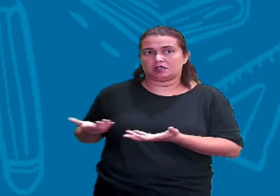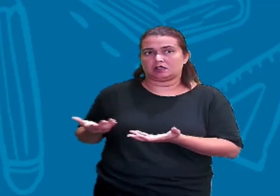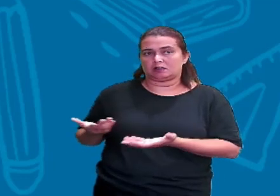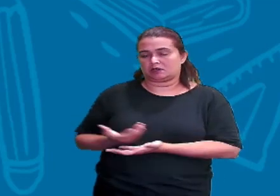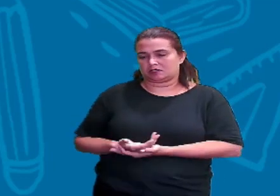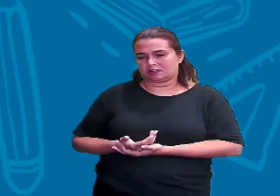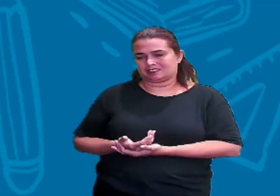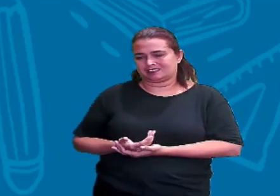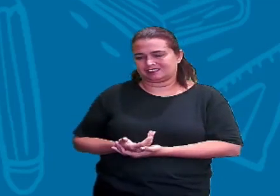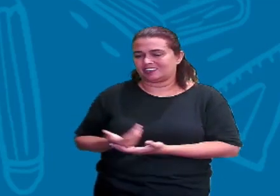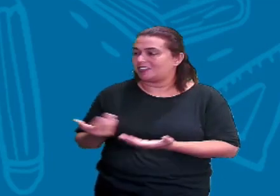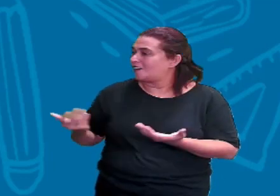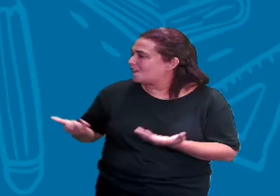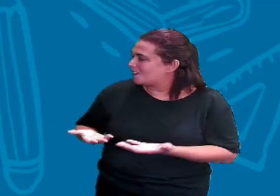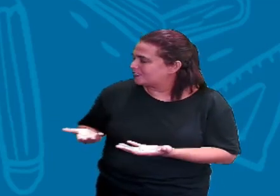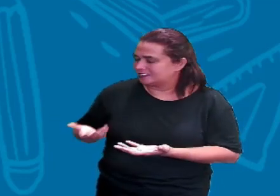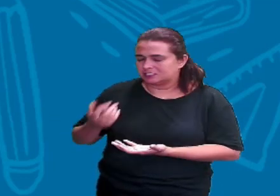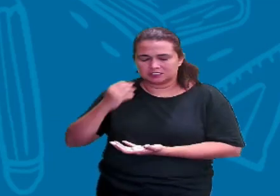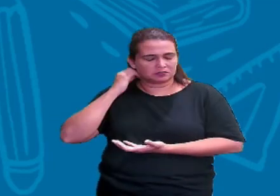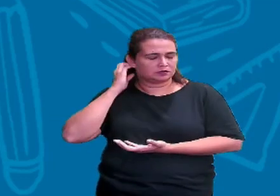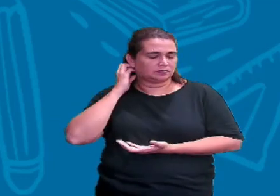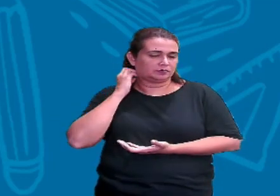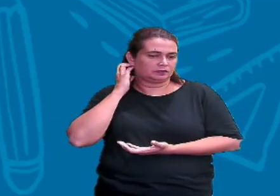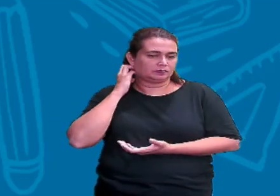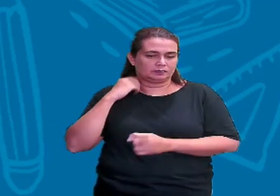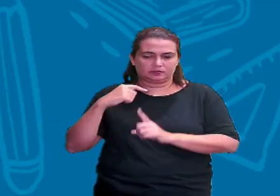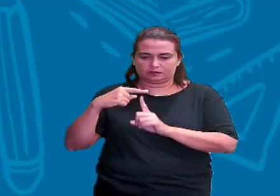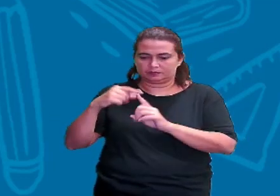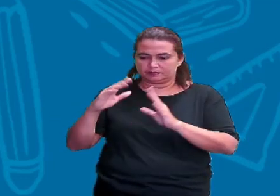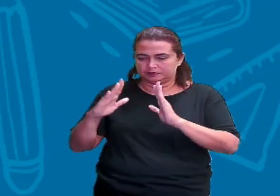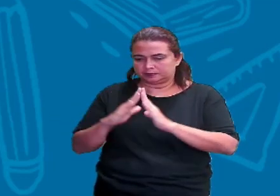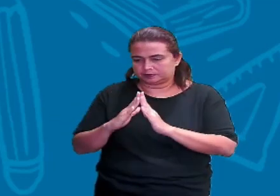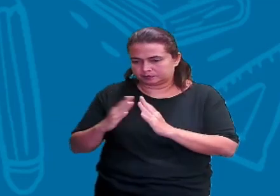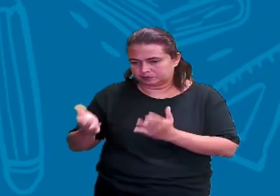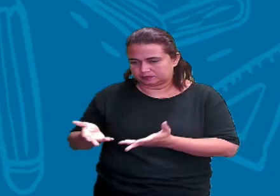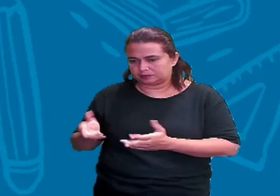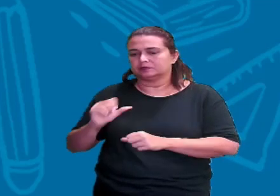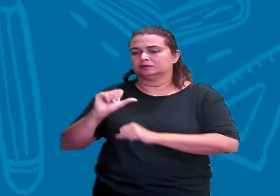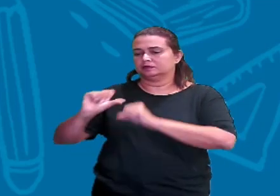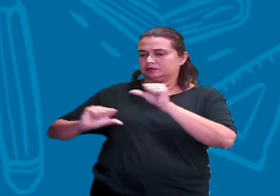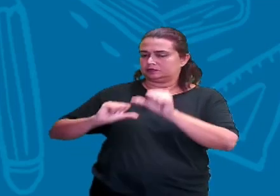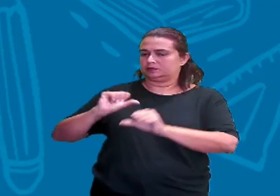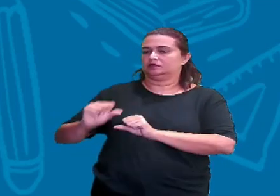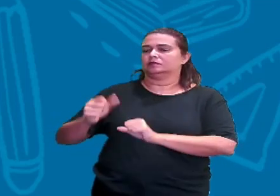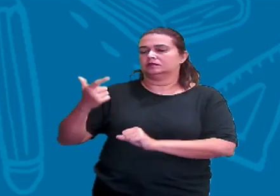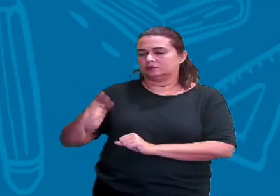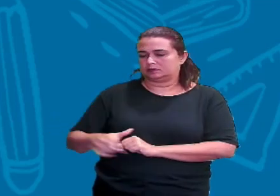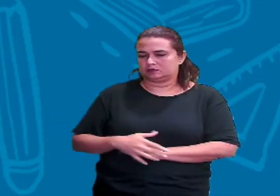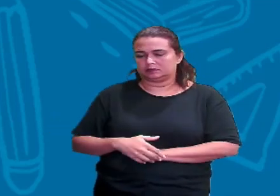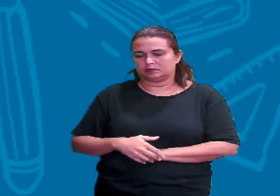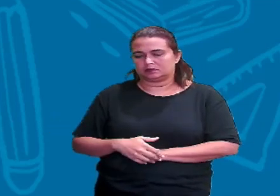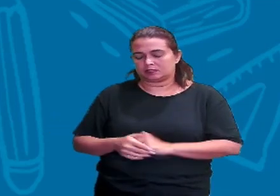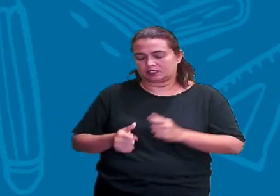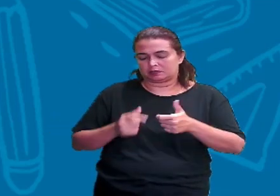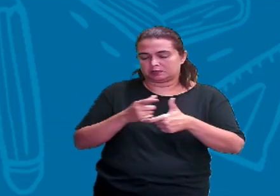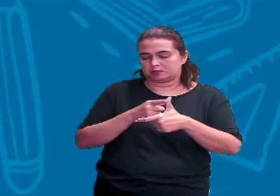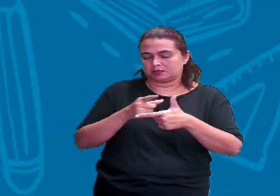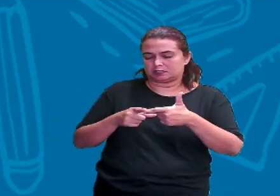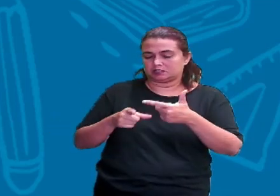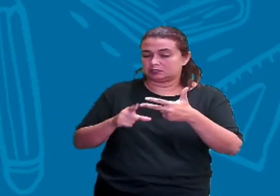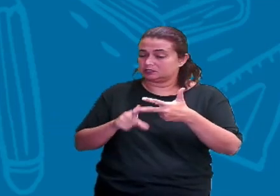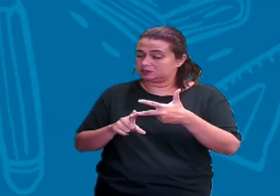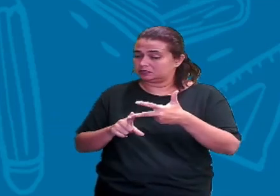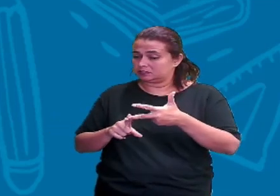nossa Igreja do Rosário, certo? Então, novamente modificada, tanto da primeira quanto da